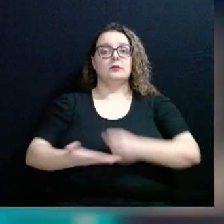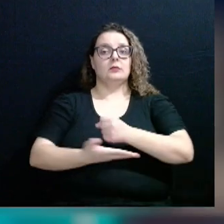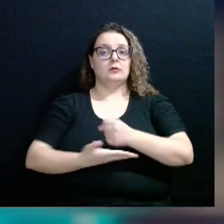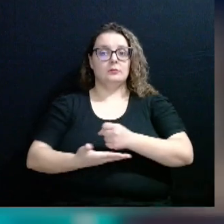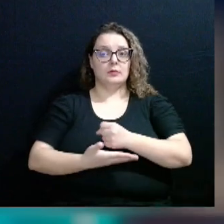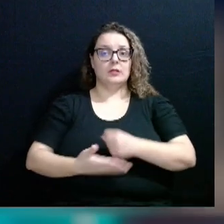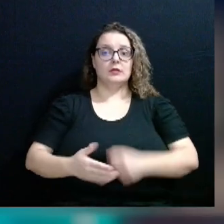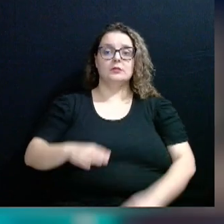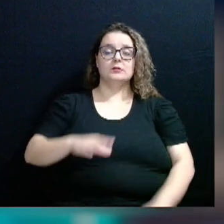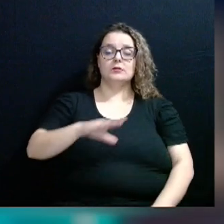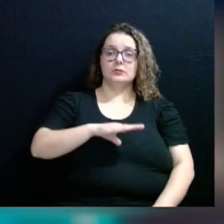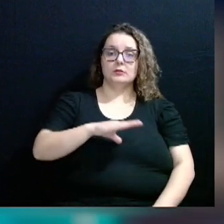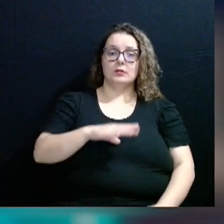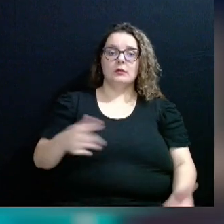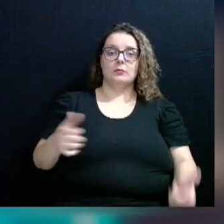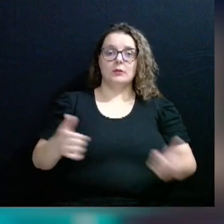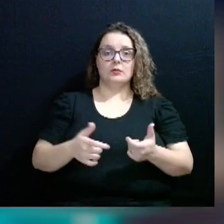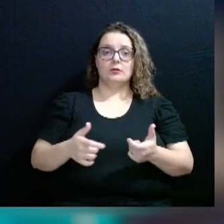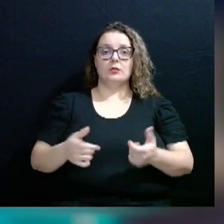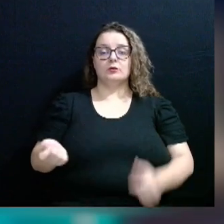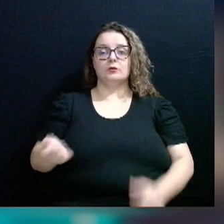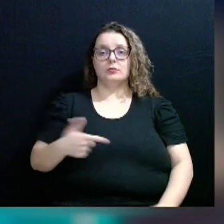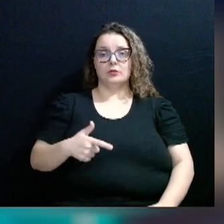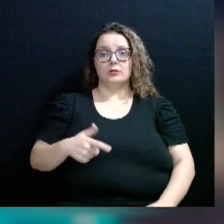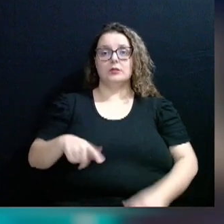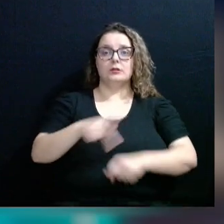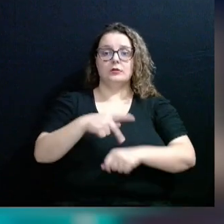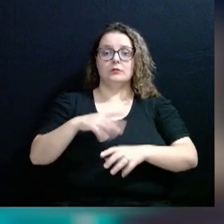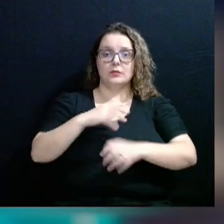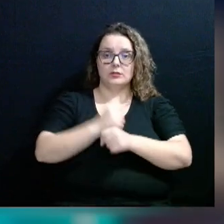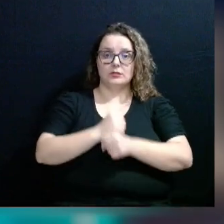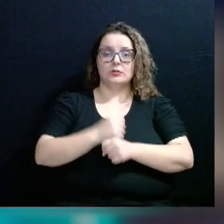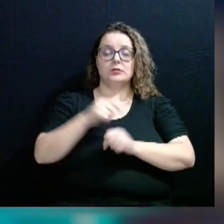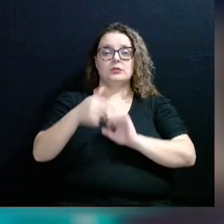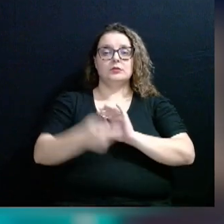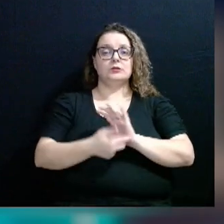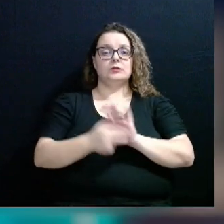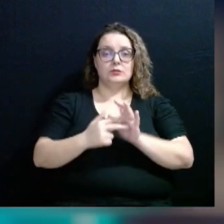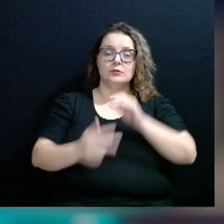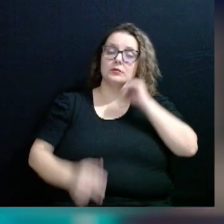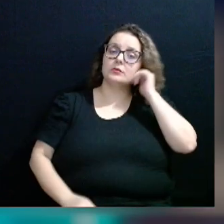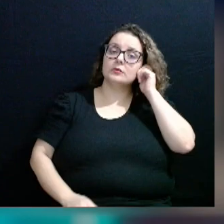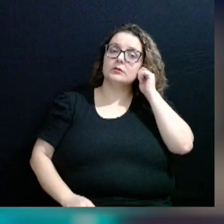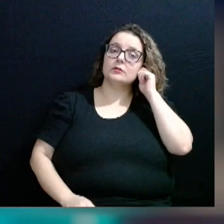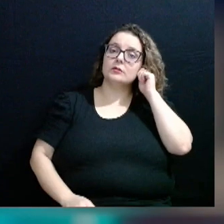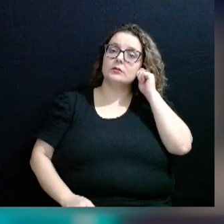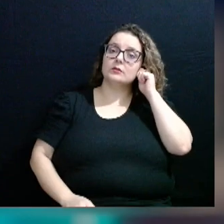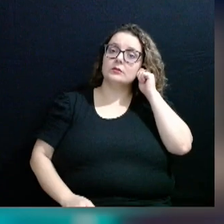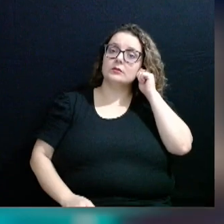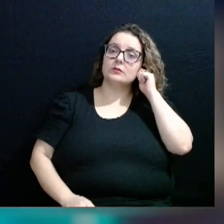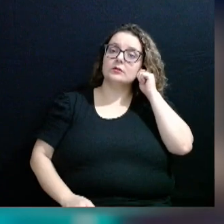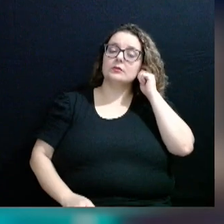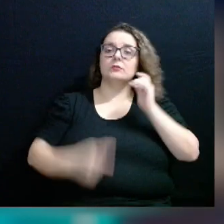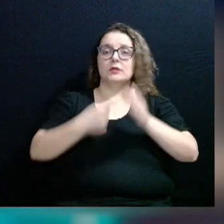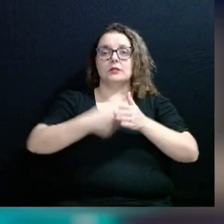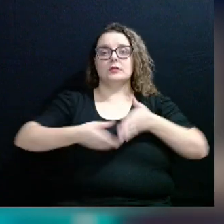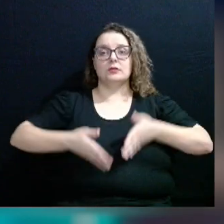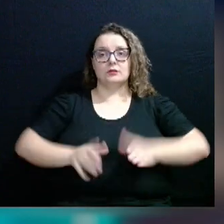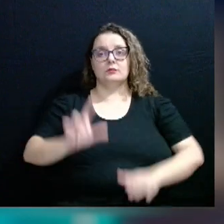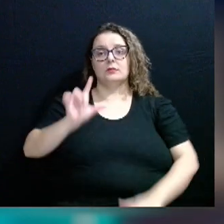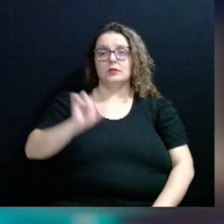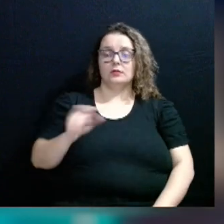ela é menor do que a base do restante do país. Isso significa que nós temos uma taxa de natalidade menor do que a